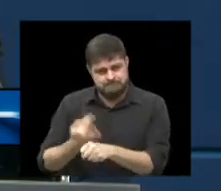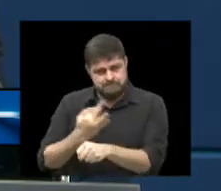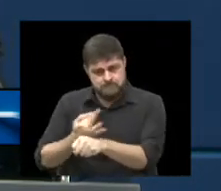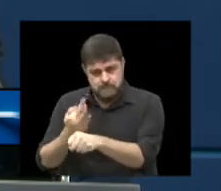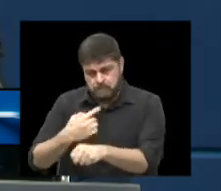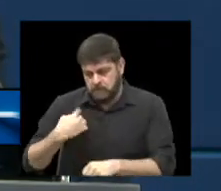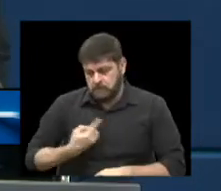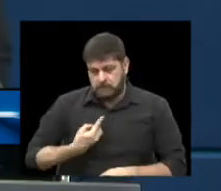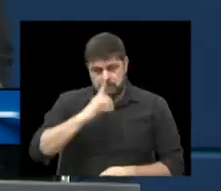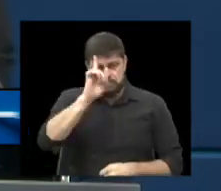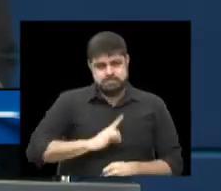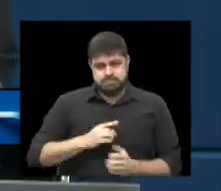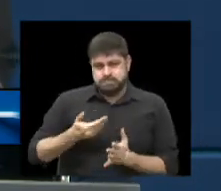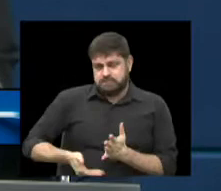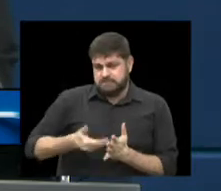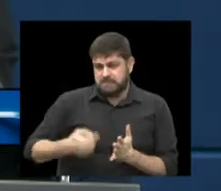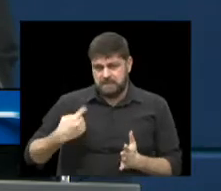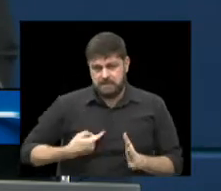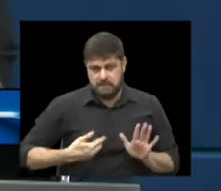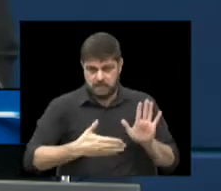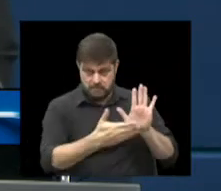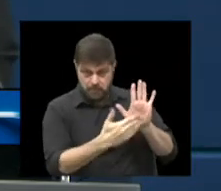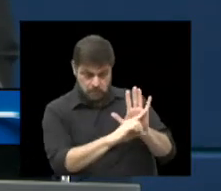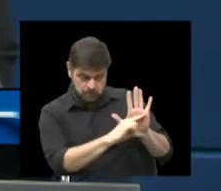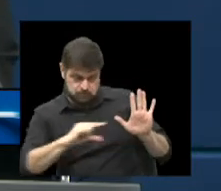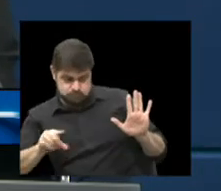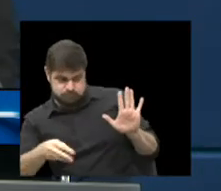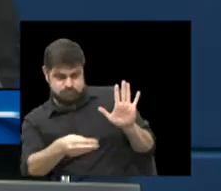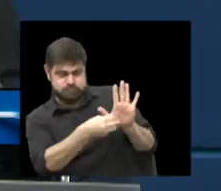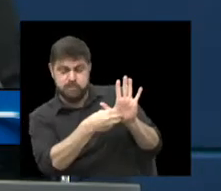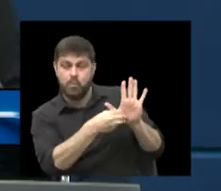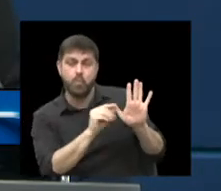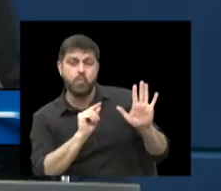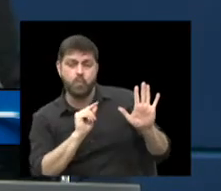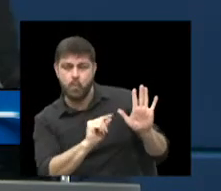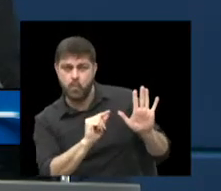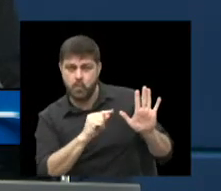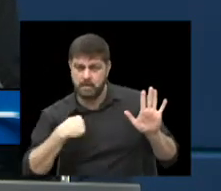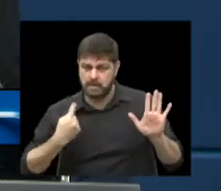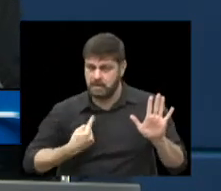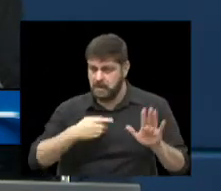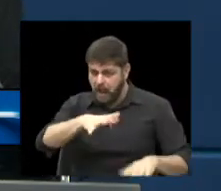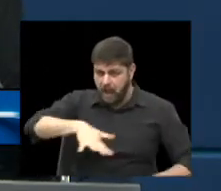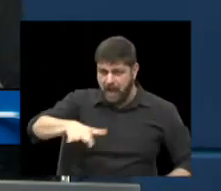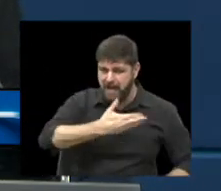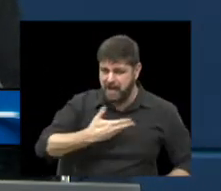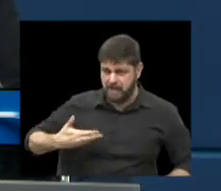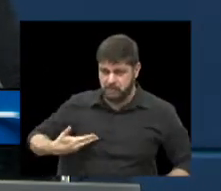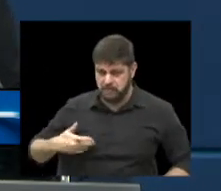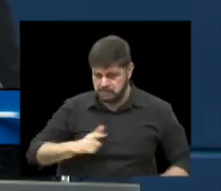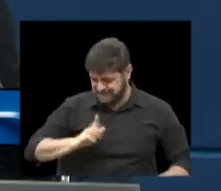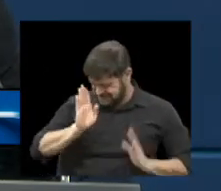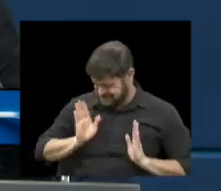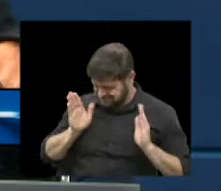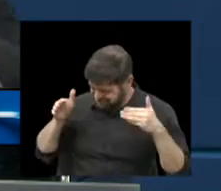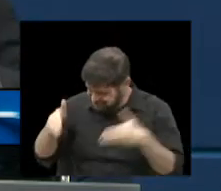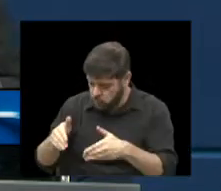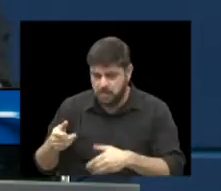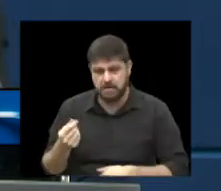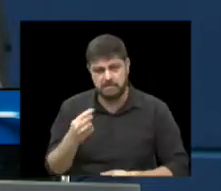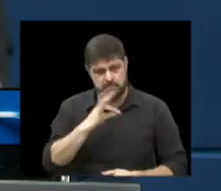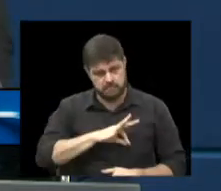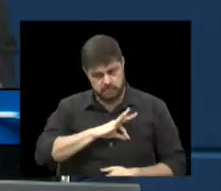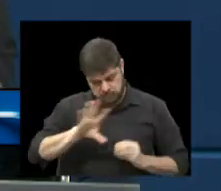nossos direitos. Eu apresentei uma das emendas, exatamente que os serviços públicos sejam uma prioridade, com